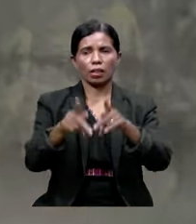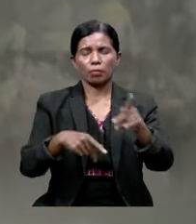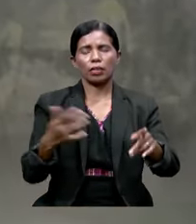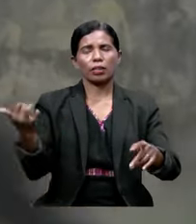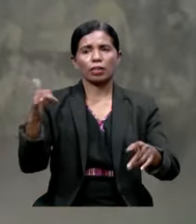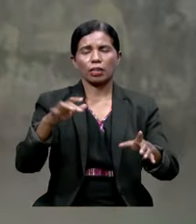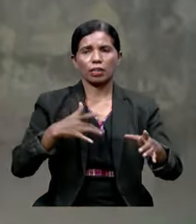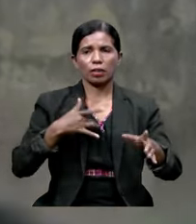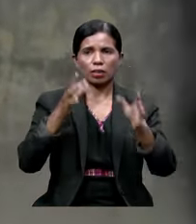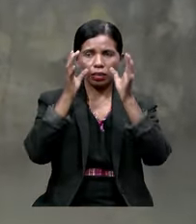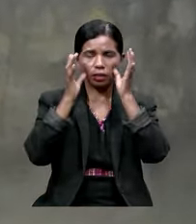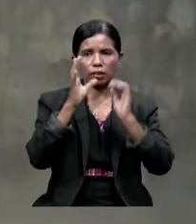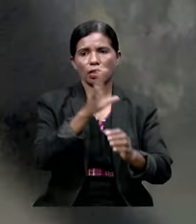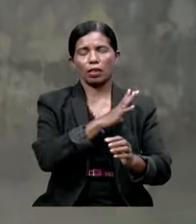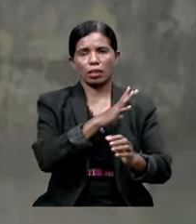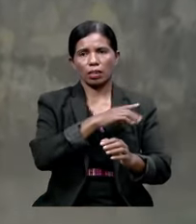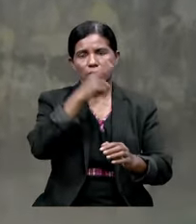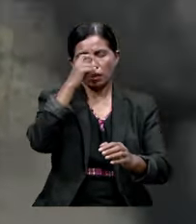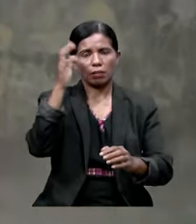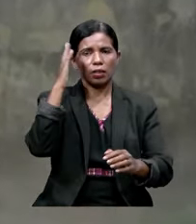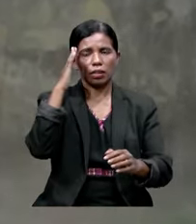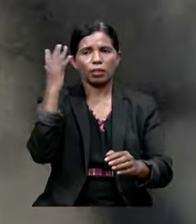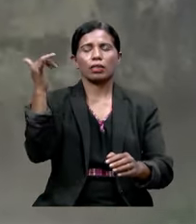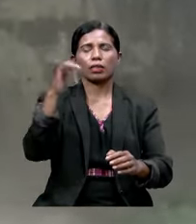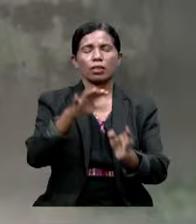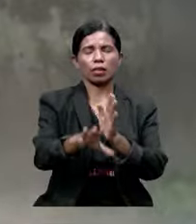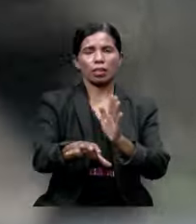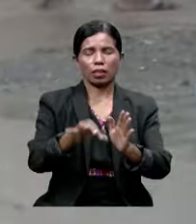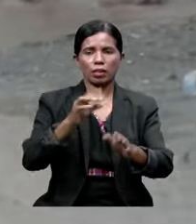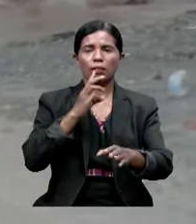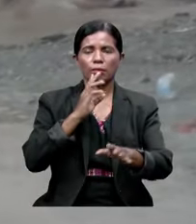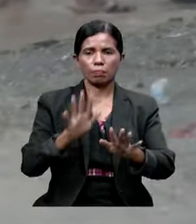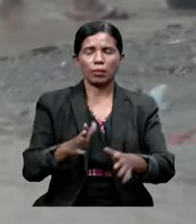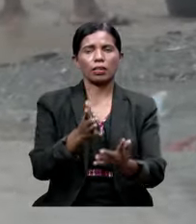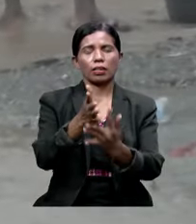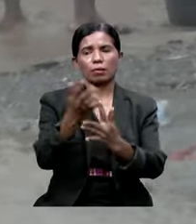larantaridu no tenki hein metin tambah hatene sira sehetan inundação.